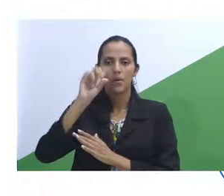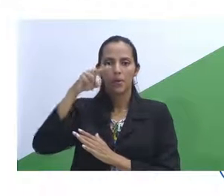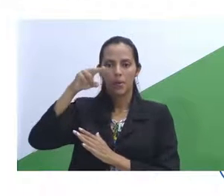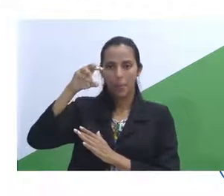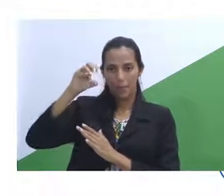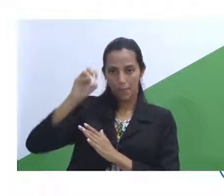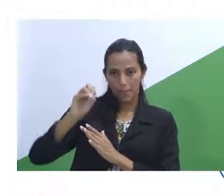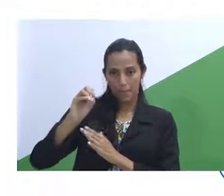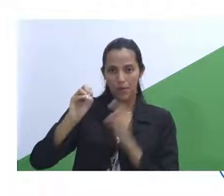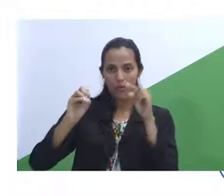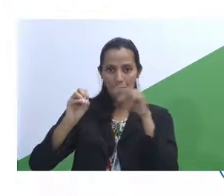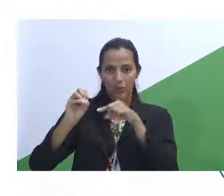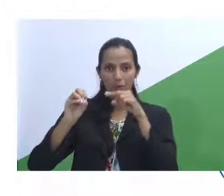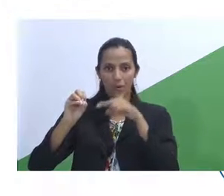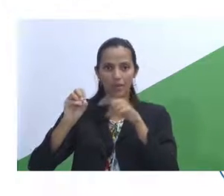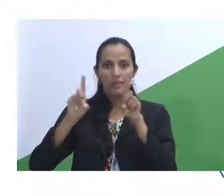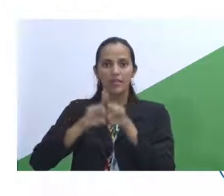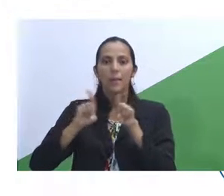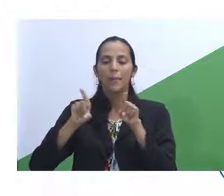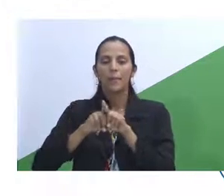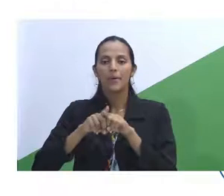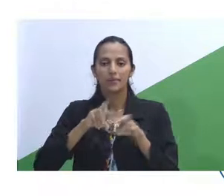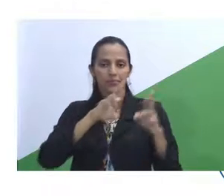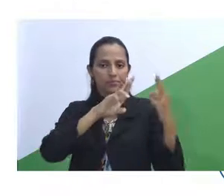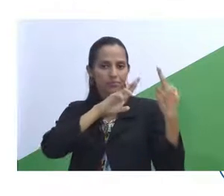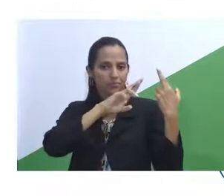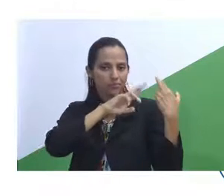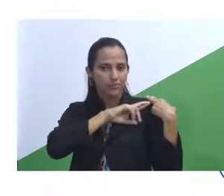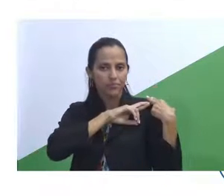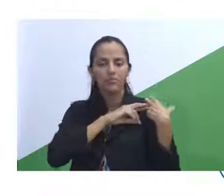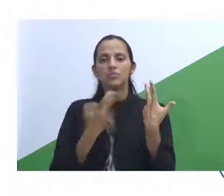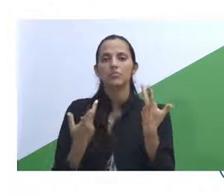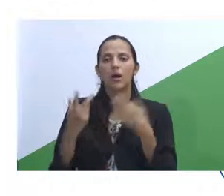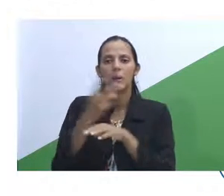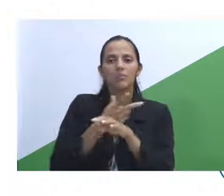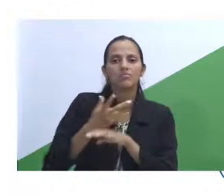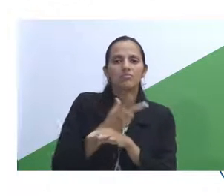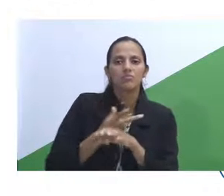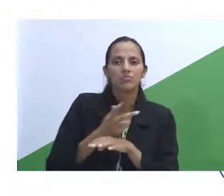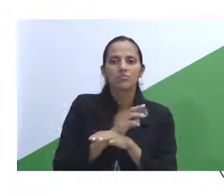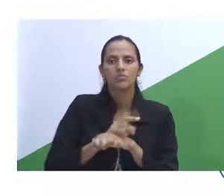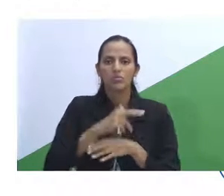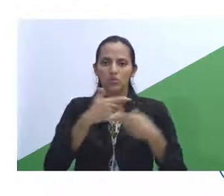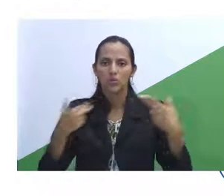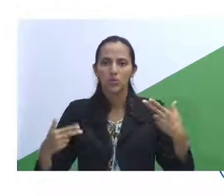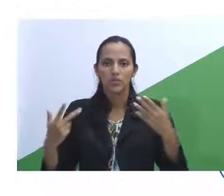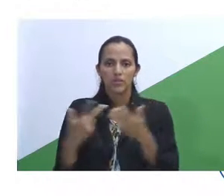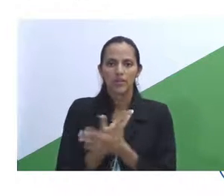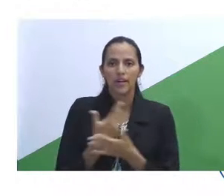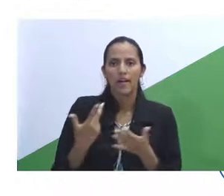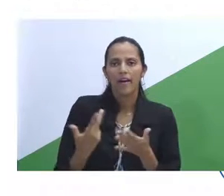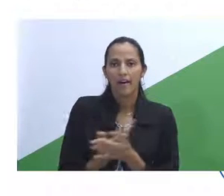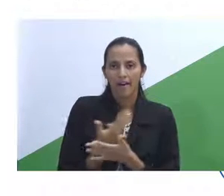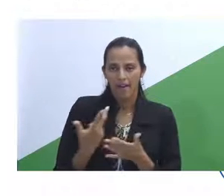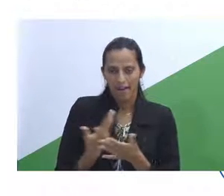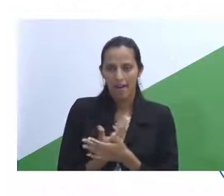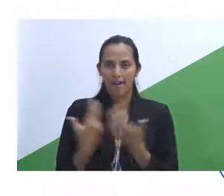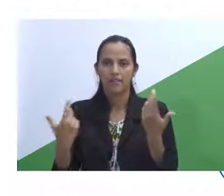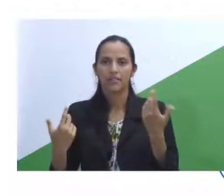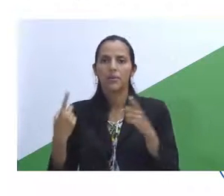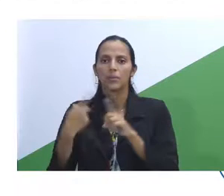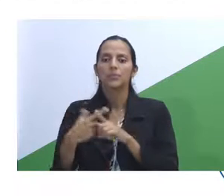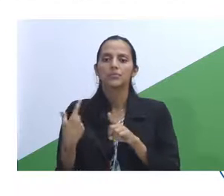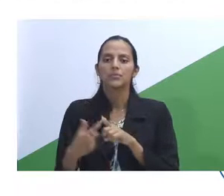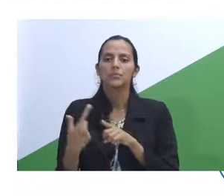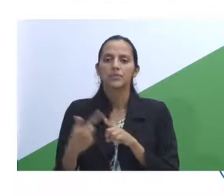Vargas consegue fazer, né? Com a guarda pessoal, então, inclusive, com a ajuda da própria população que via ele como um salvador, declinar, então,